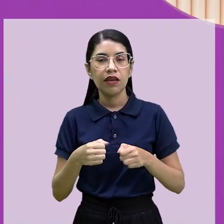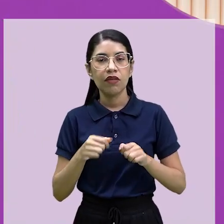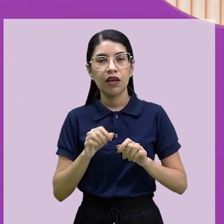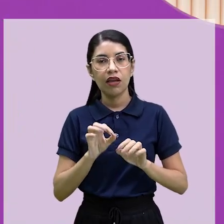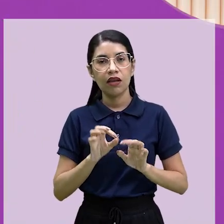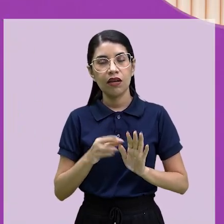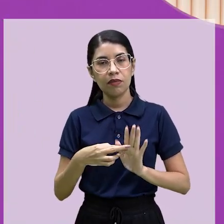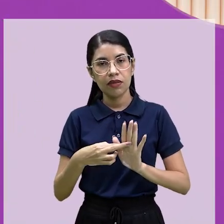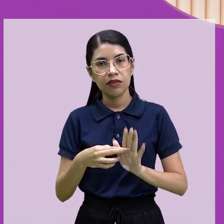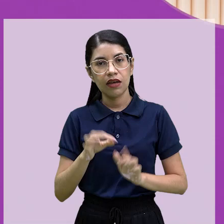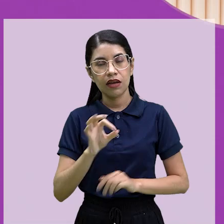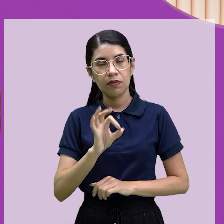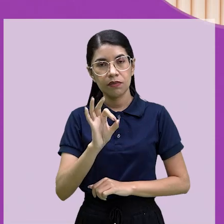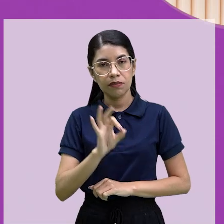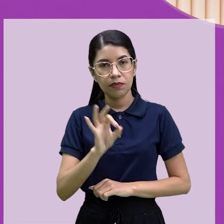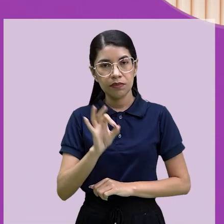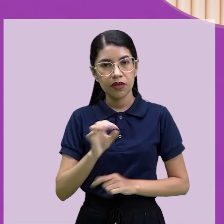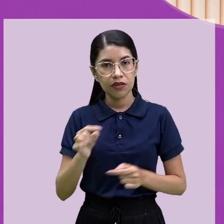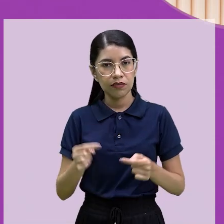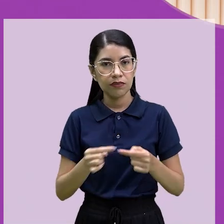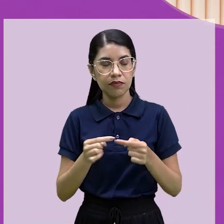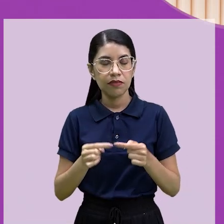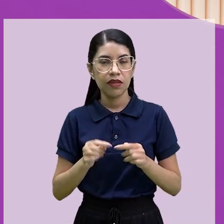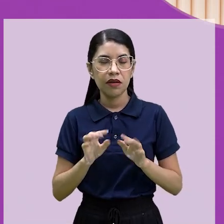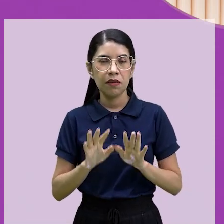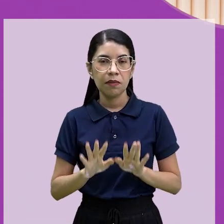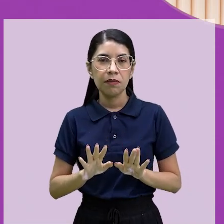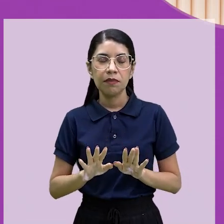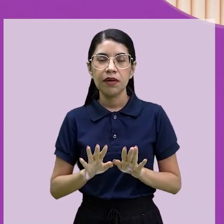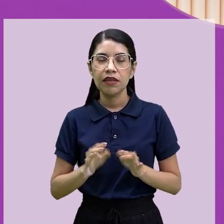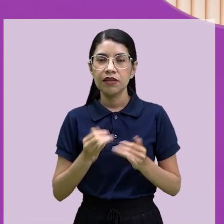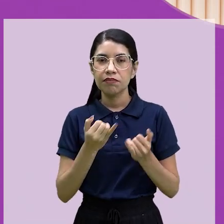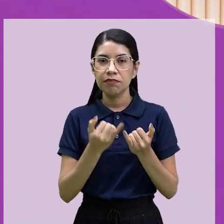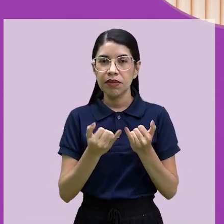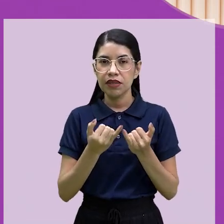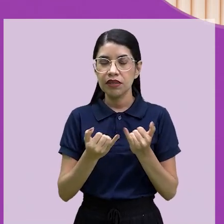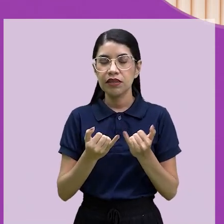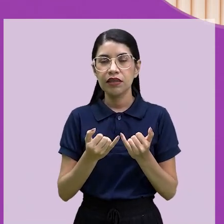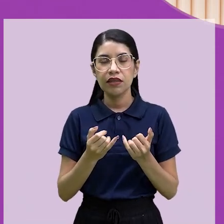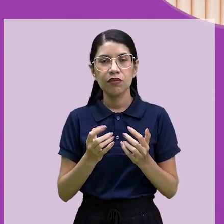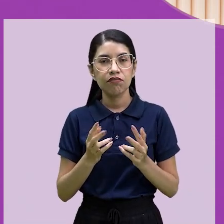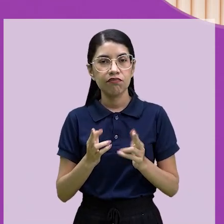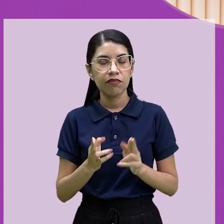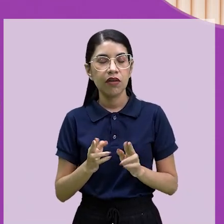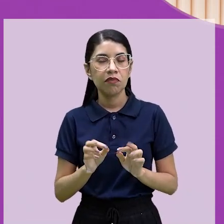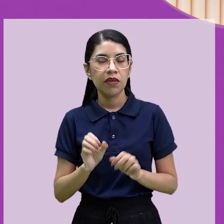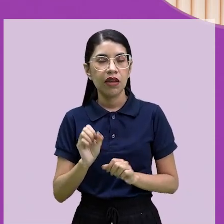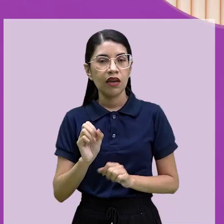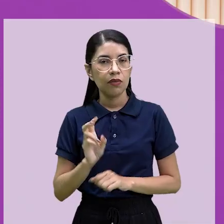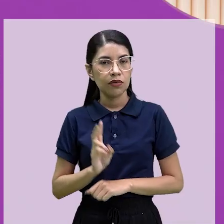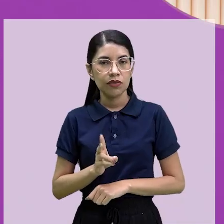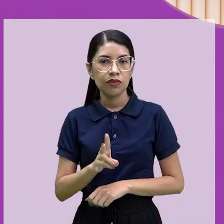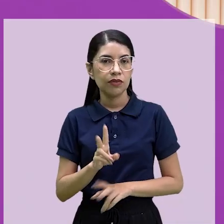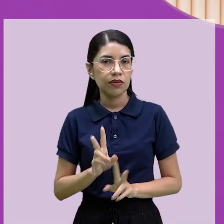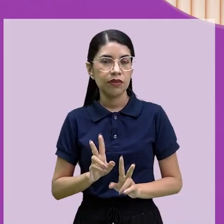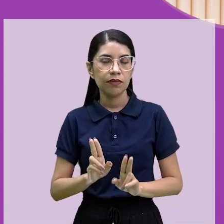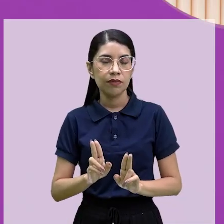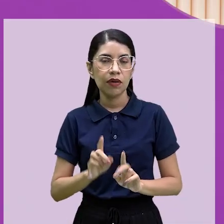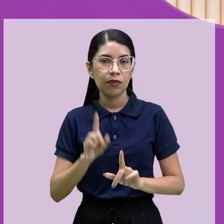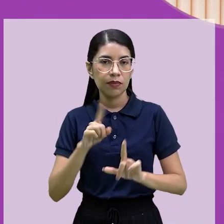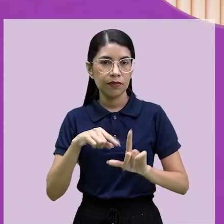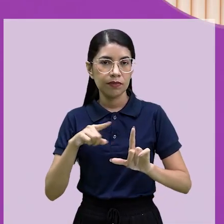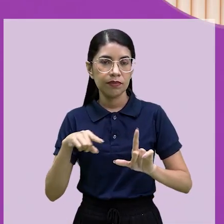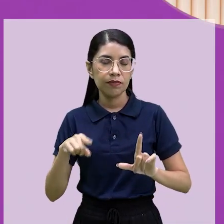na porcentagem correspondente. Professor, ia ficar parecido, igual? Sim, o gráfico ia ser o mesmo. Tá